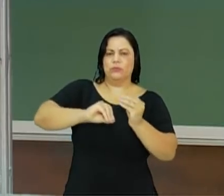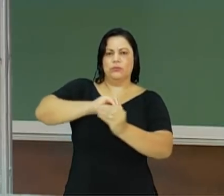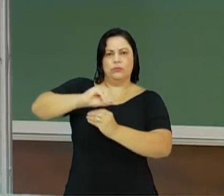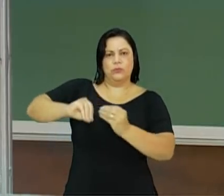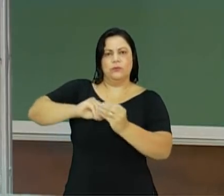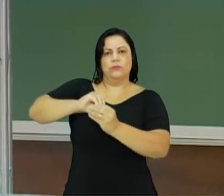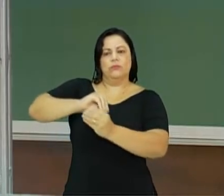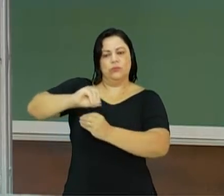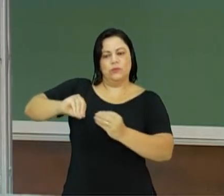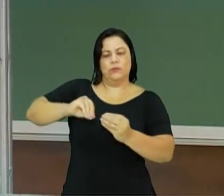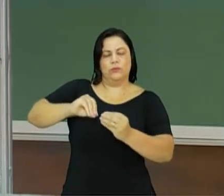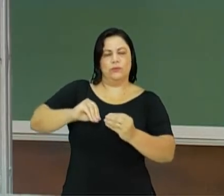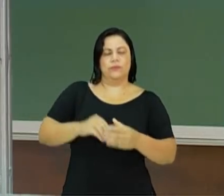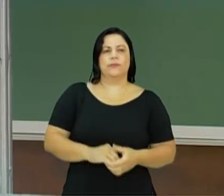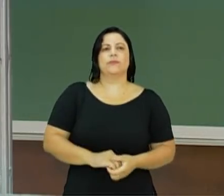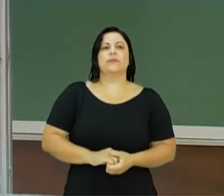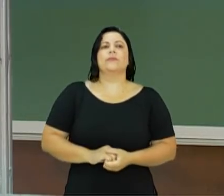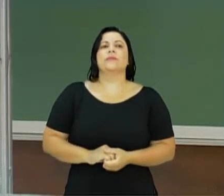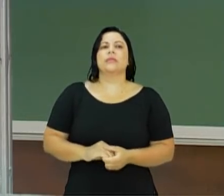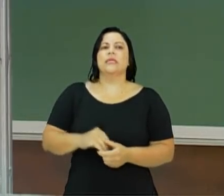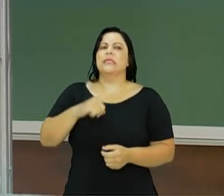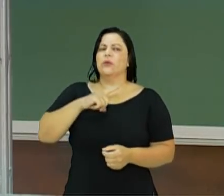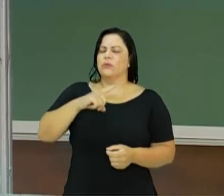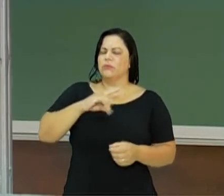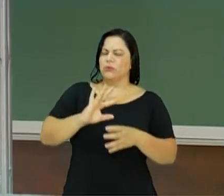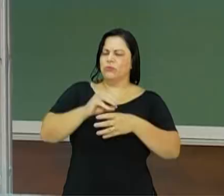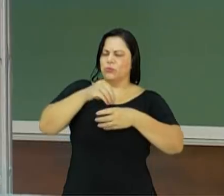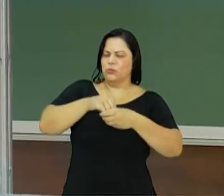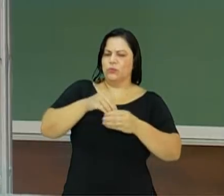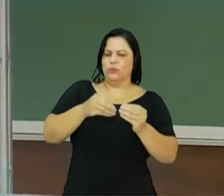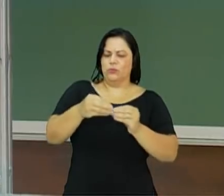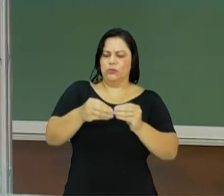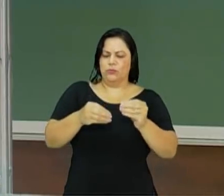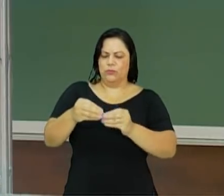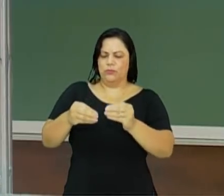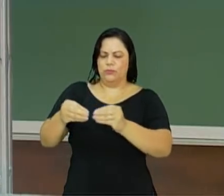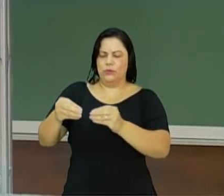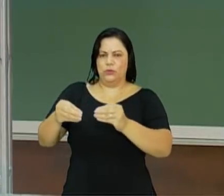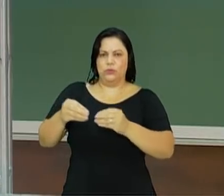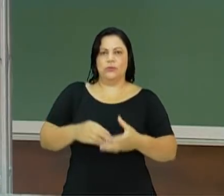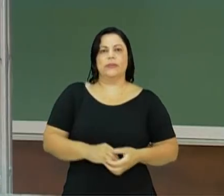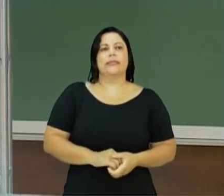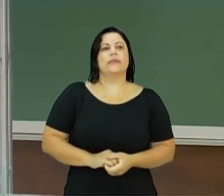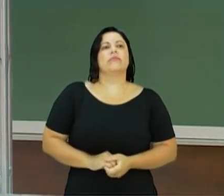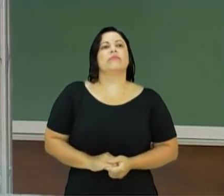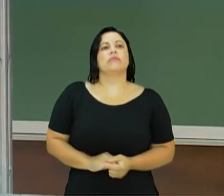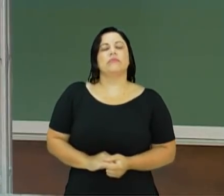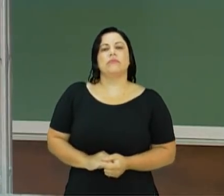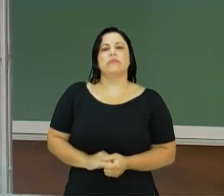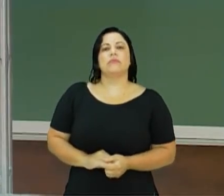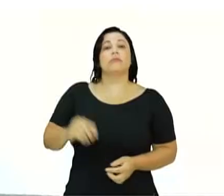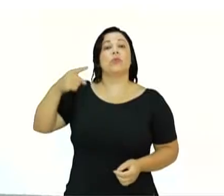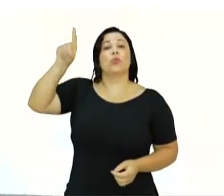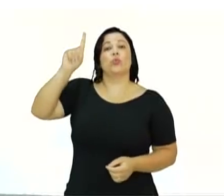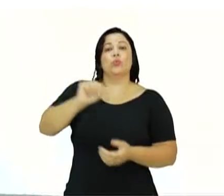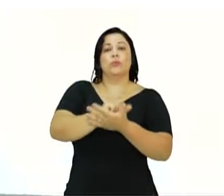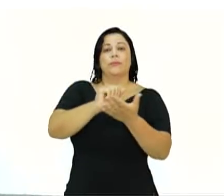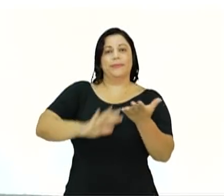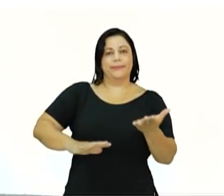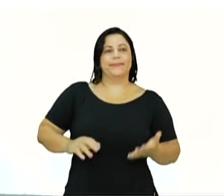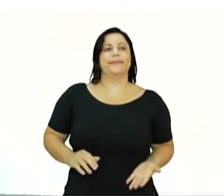toda essa particularidade aqui no pericôndrio, né? Vamos a um último exercício.